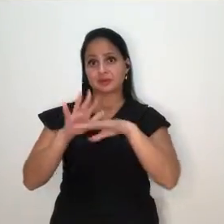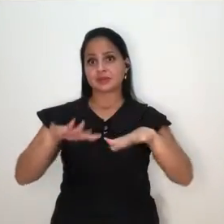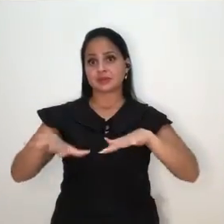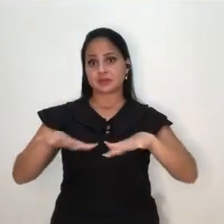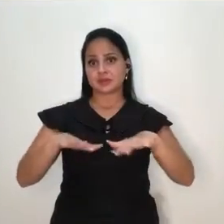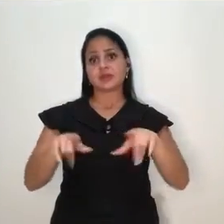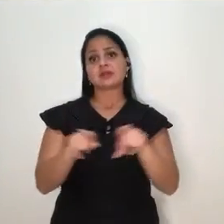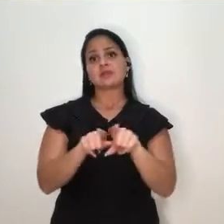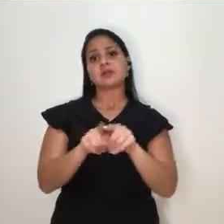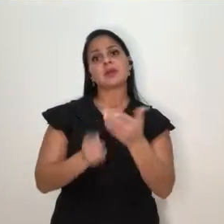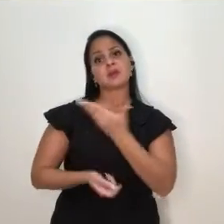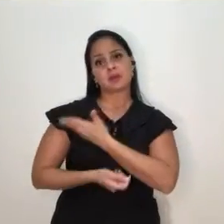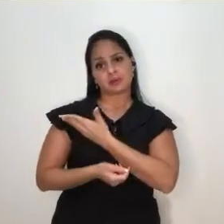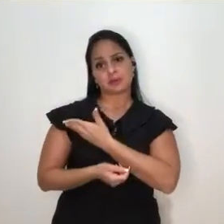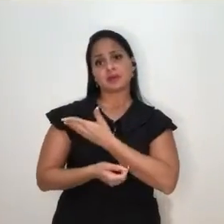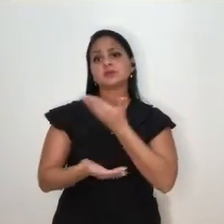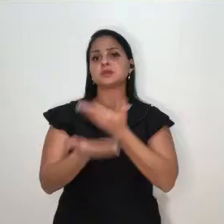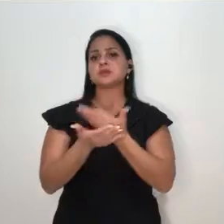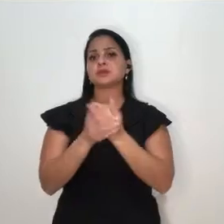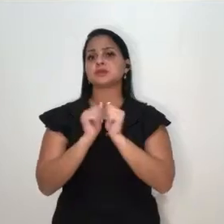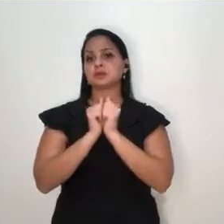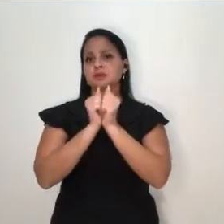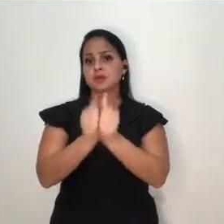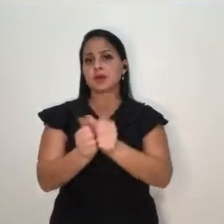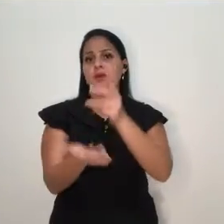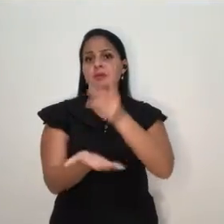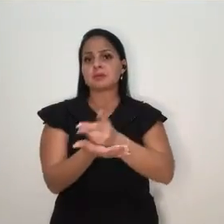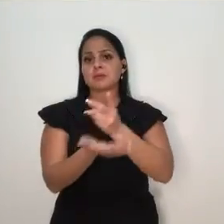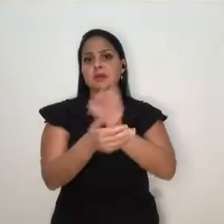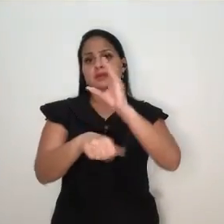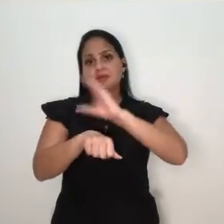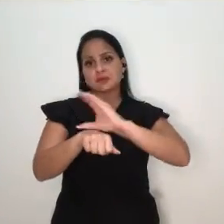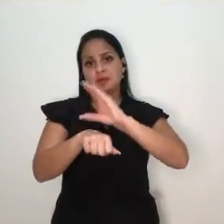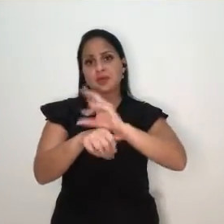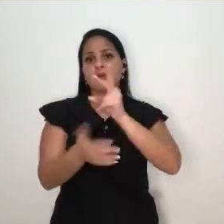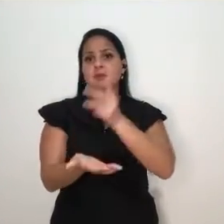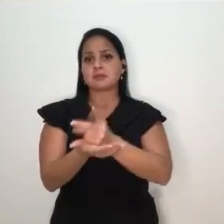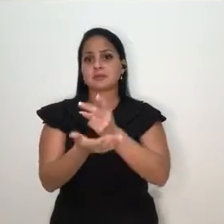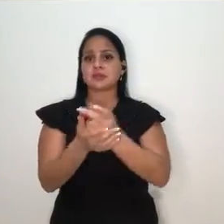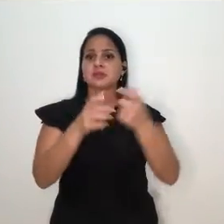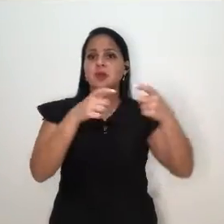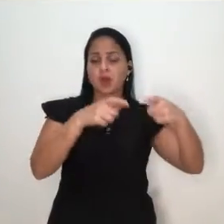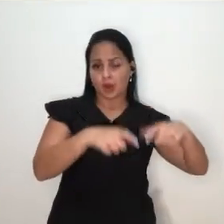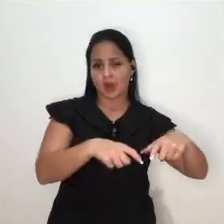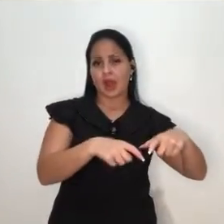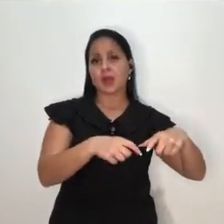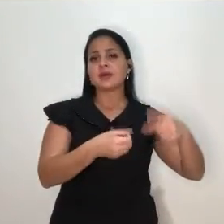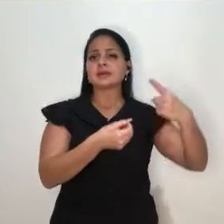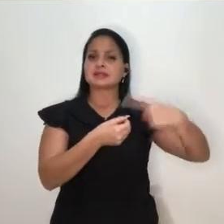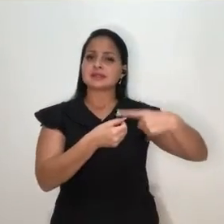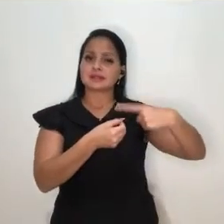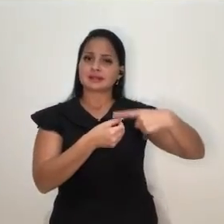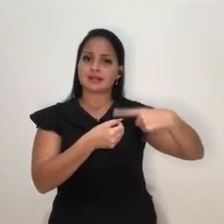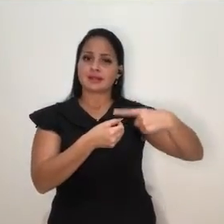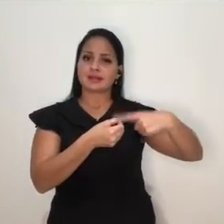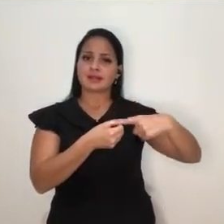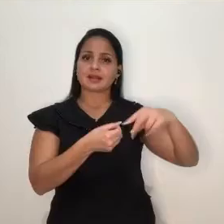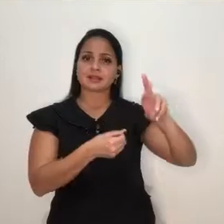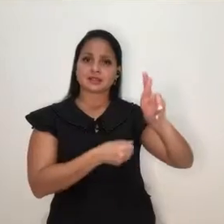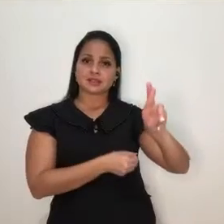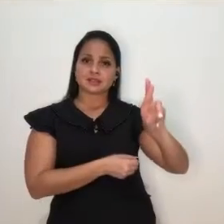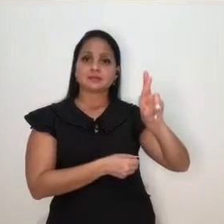eu, e juntamente com a amiga que estuda comigo, faz o mesmo curso, nós fomos para o mesmo lugar. Fomos para Recife,